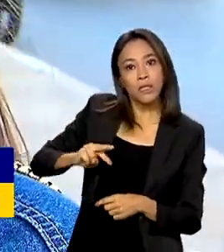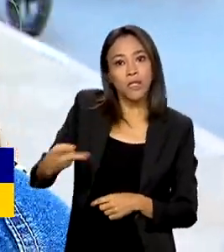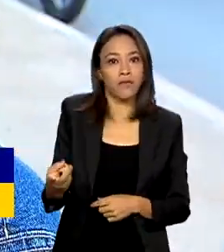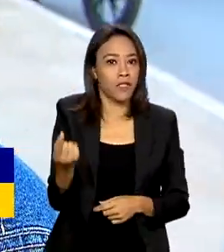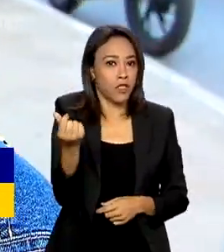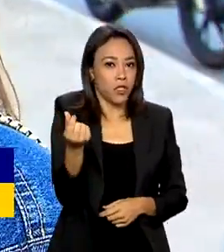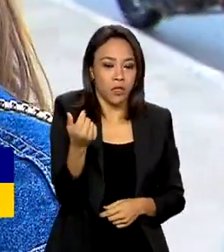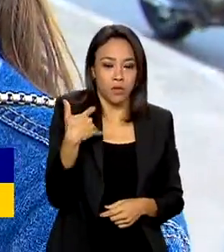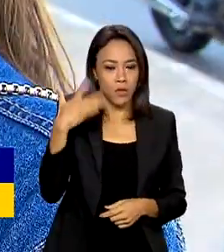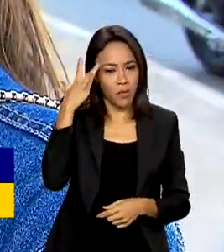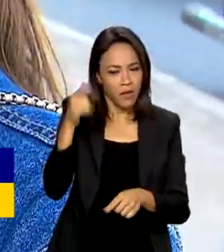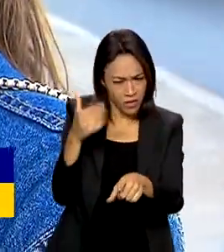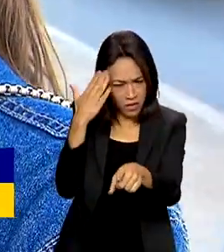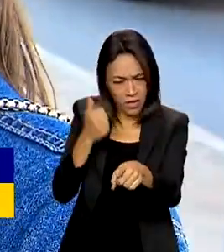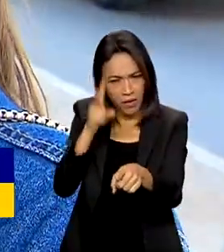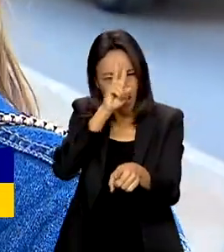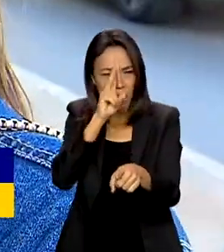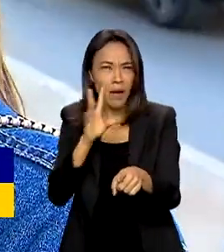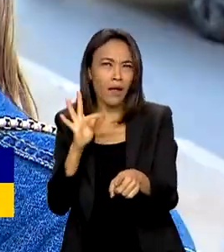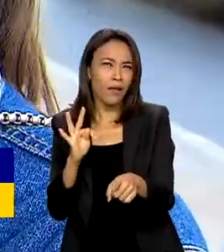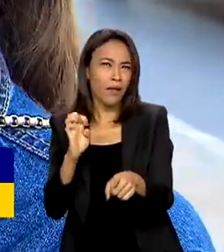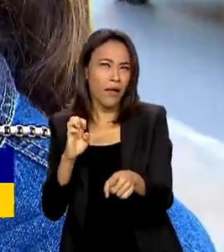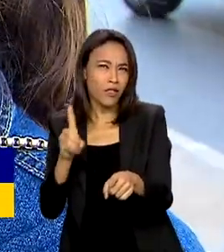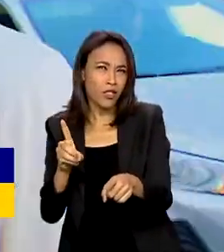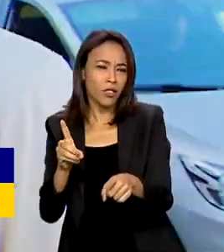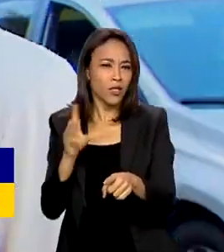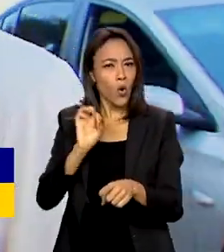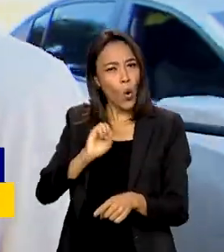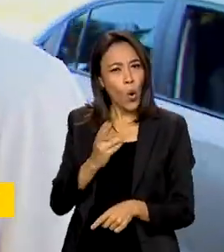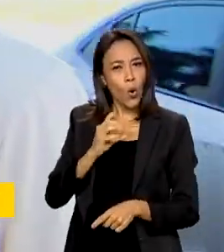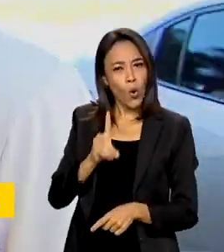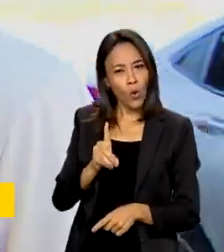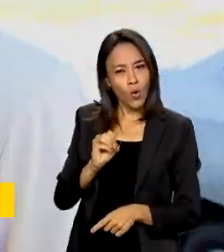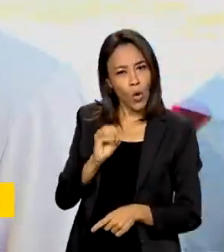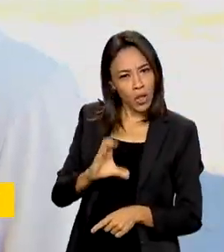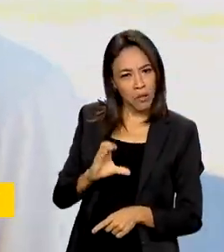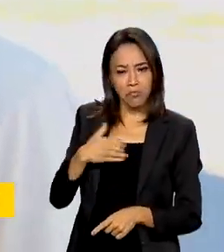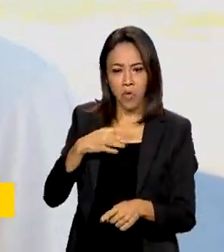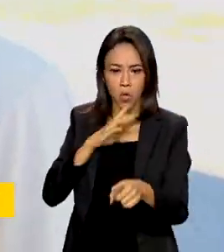última vez que você fez um TED ou um DOC? TED ou DOC eu ainda não utilizei.